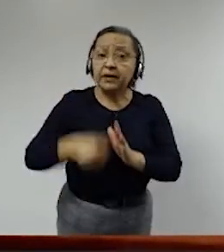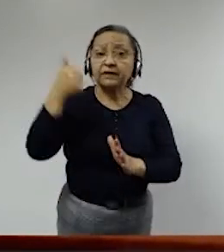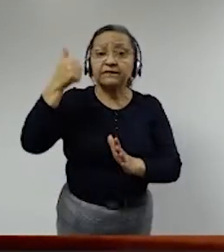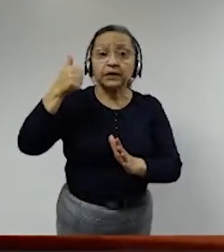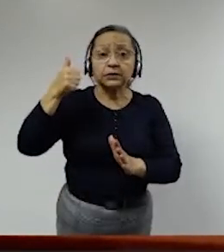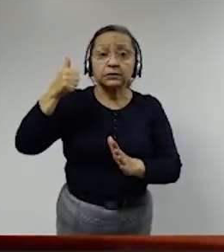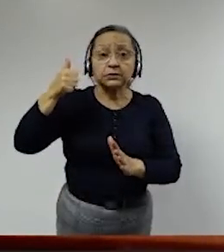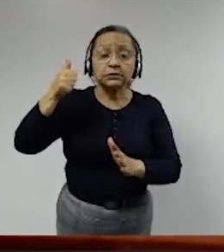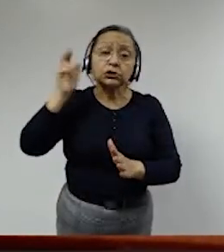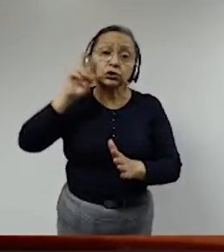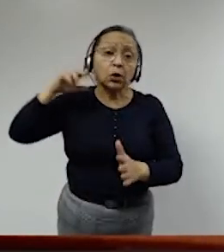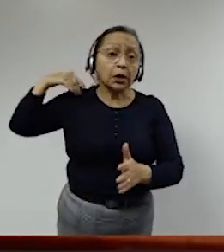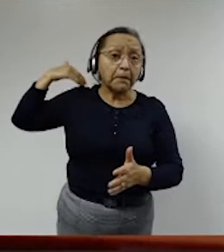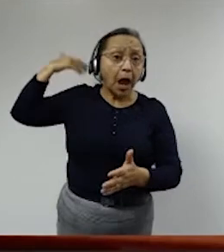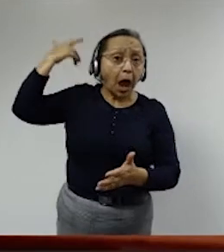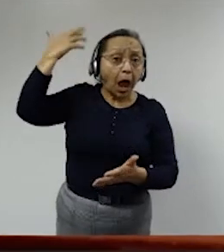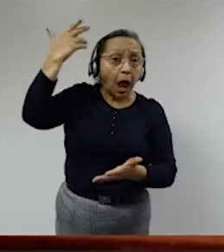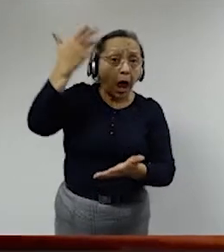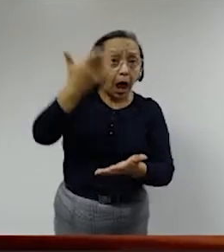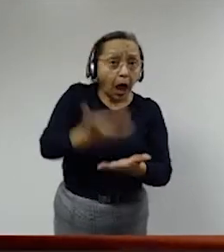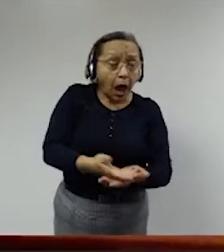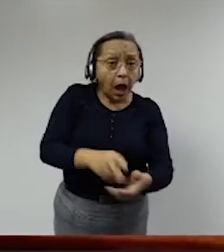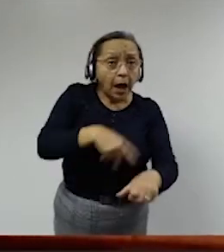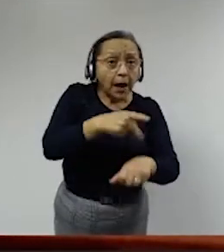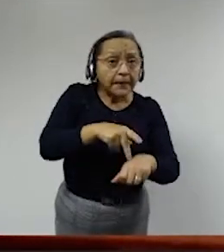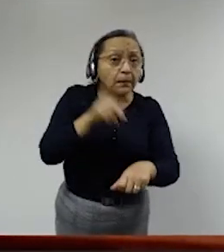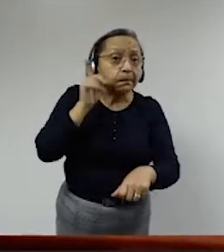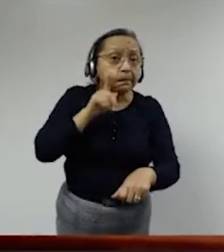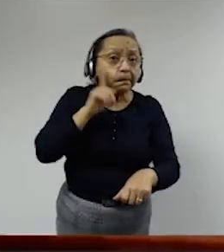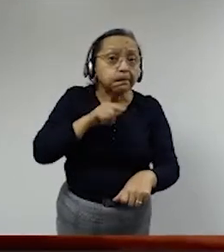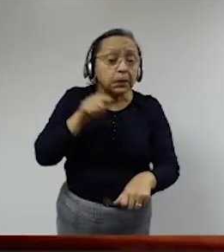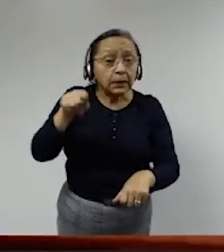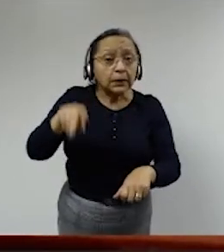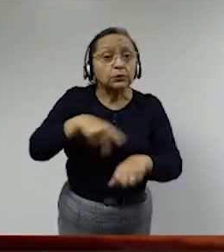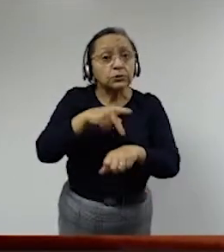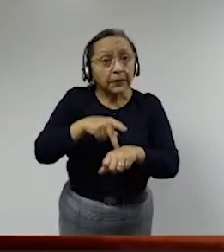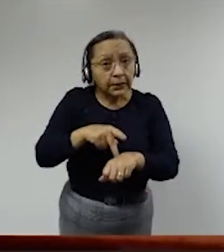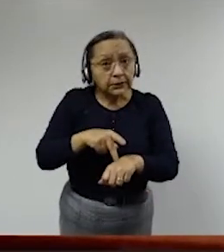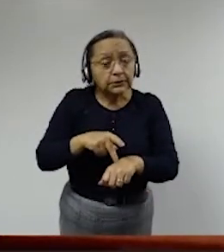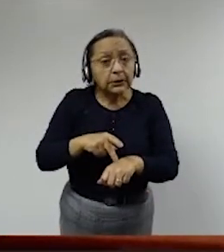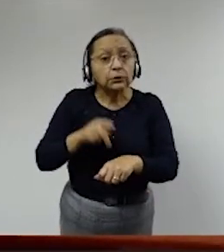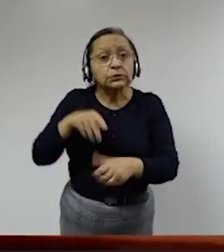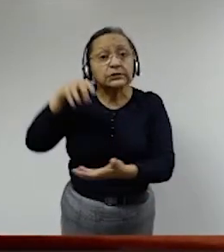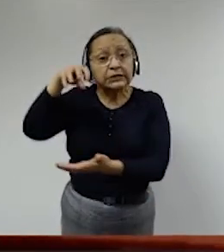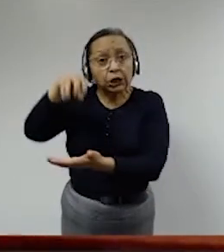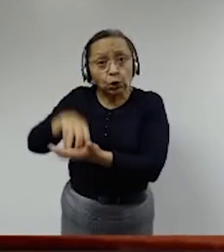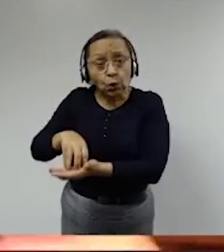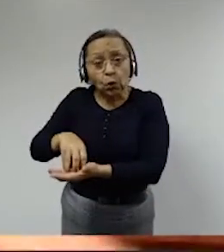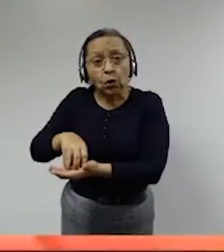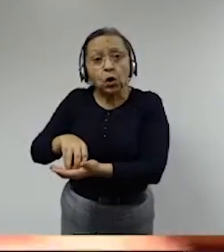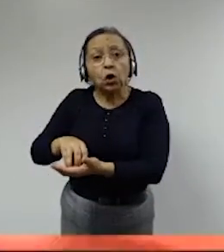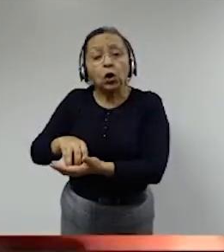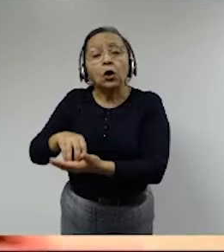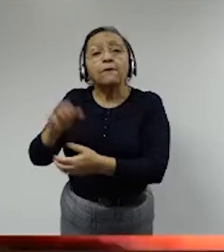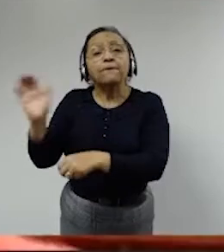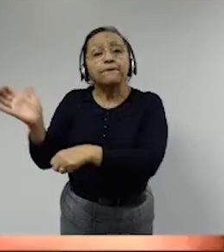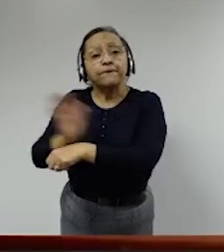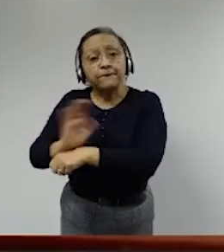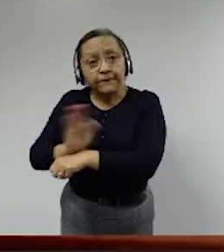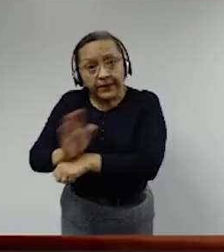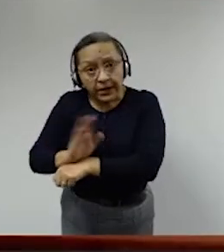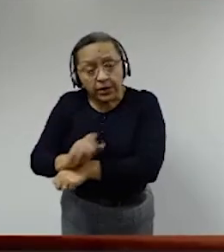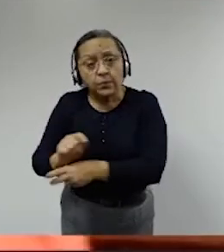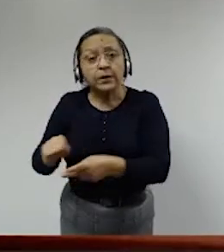audiovisual norte-americana, enfim, a exibição audiovisual tinha rendido, numa daquelas primeiras